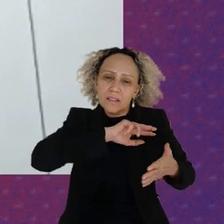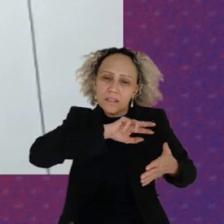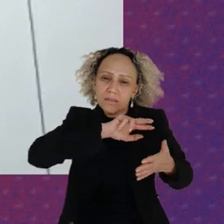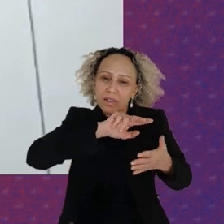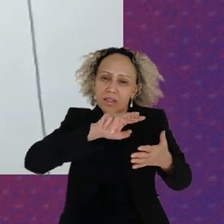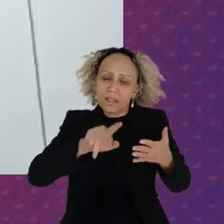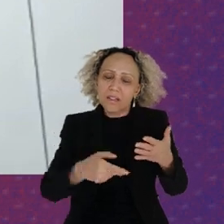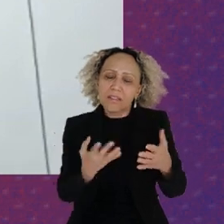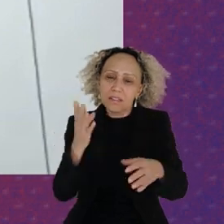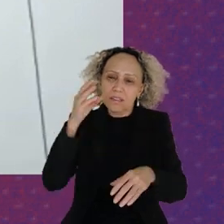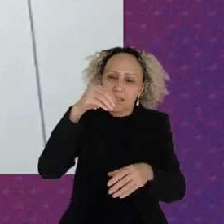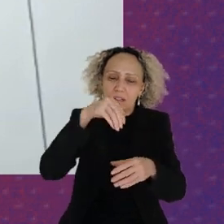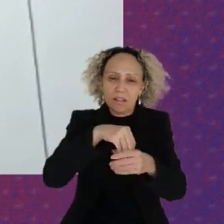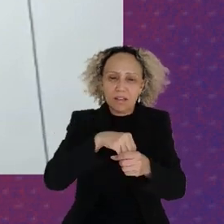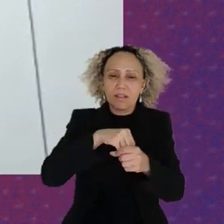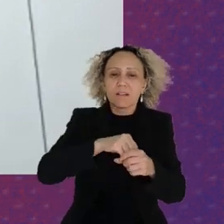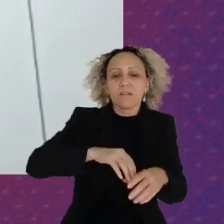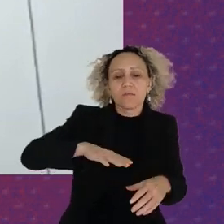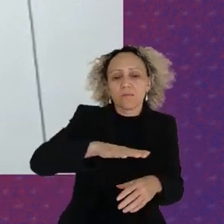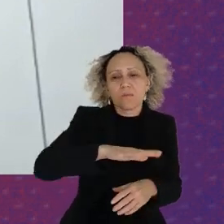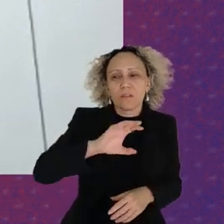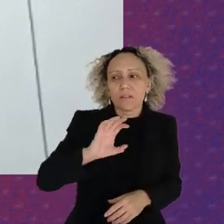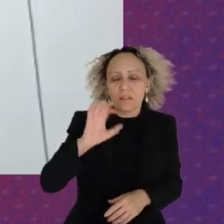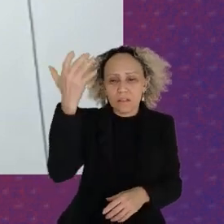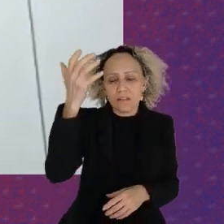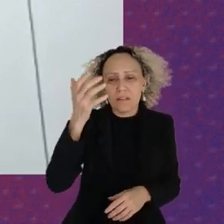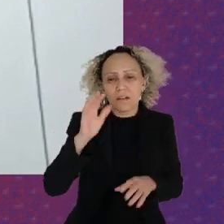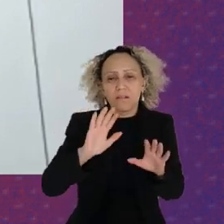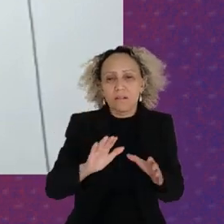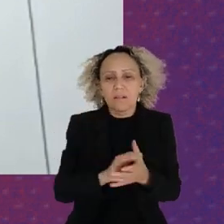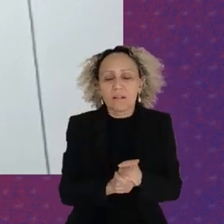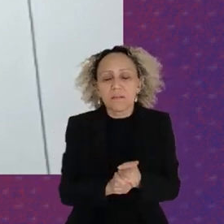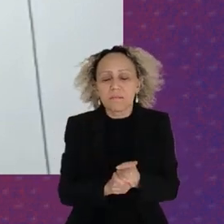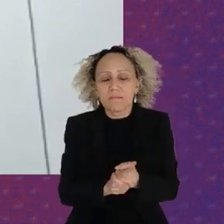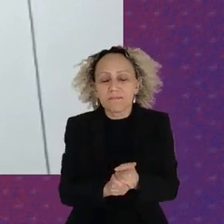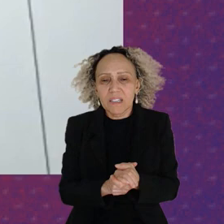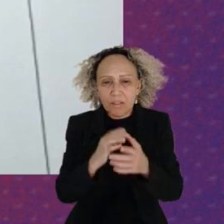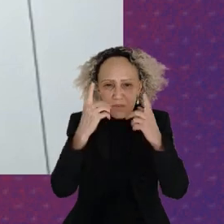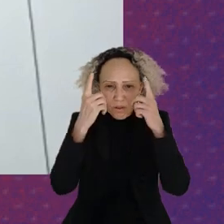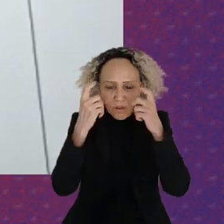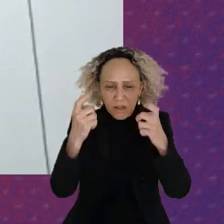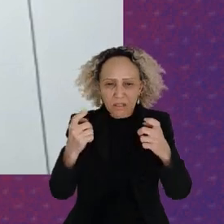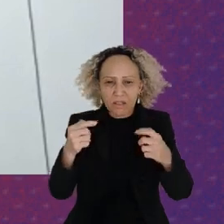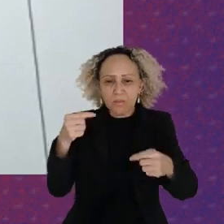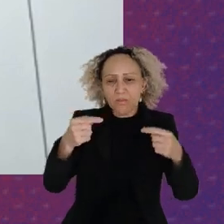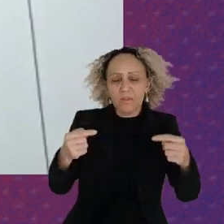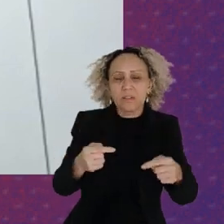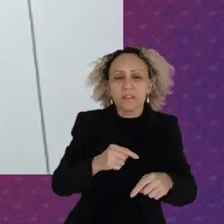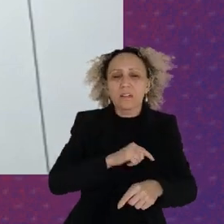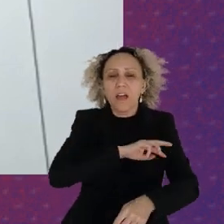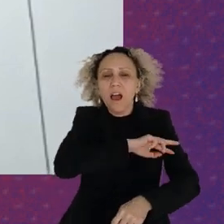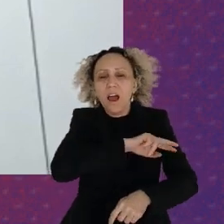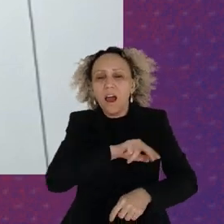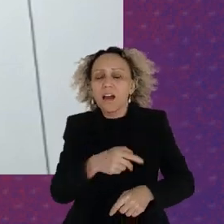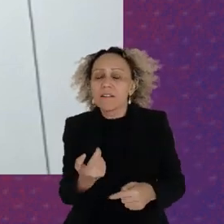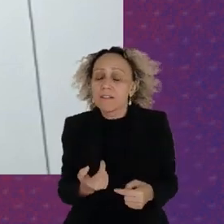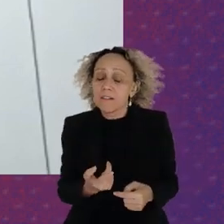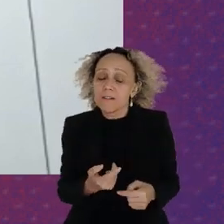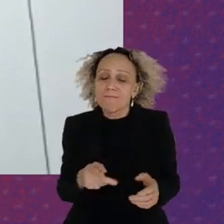decisão. Mas a violência política de gênero, raça e etnia, ela é uma estratégia patriarcal